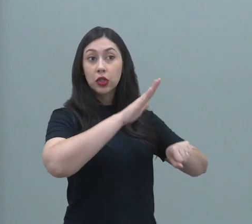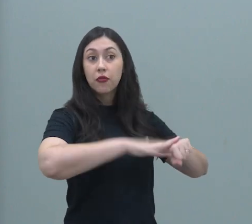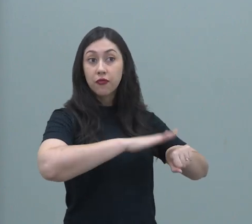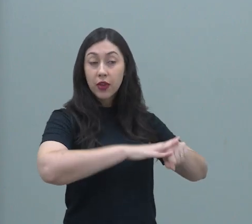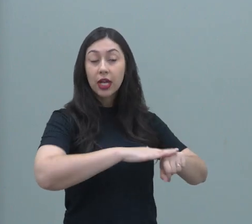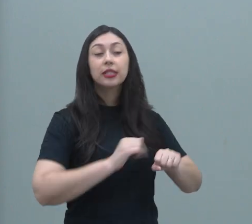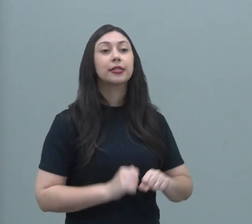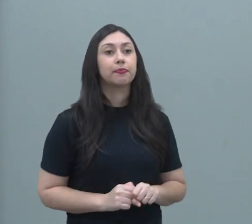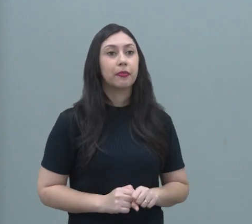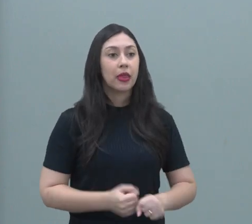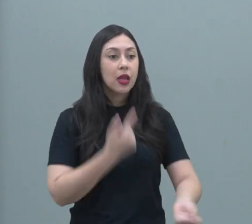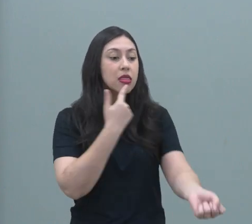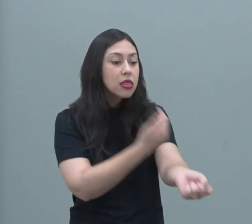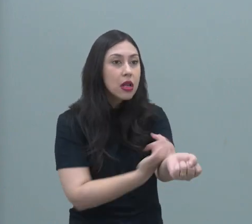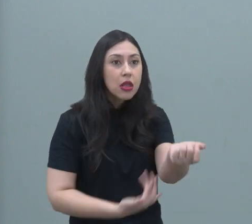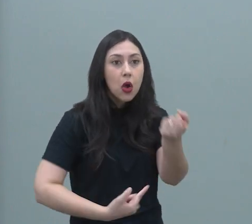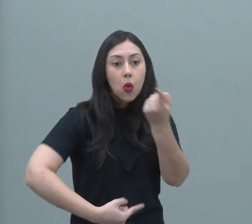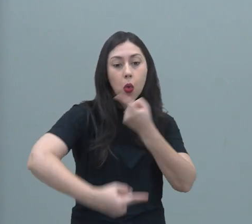órgãos,